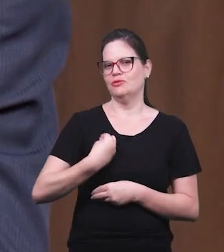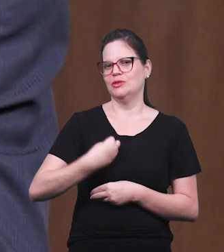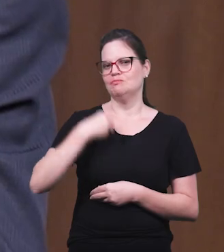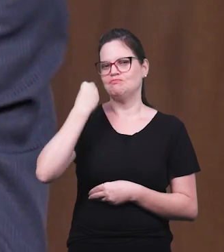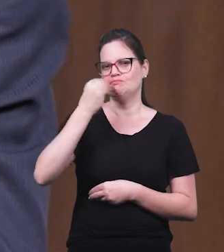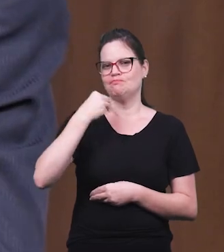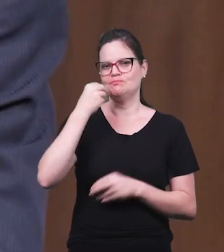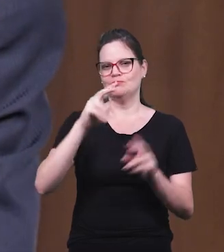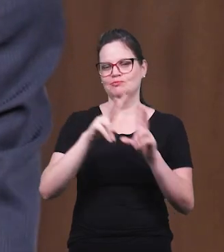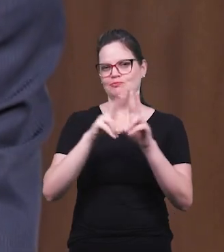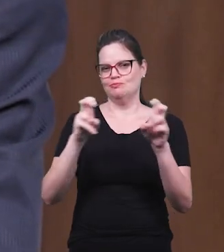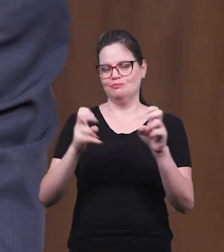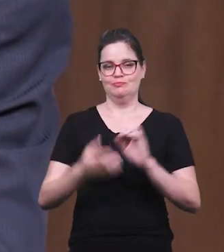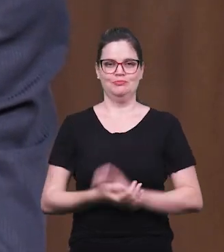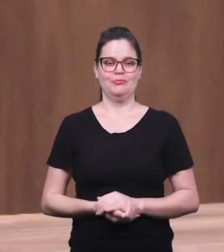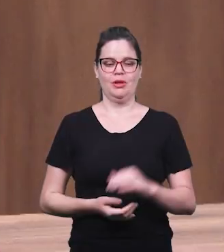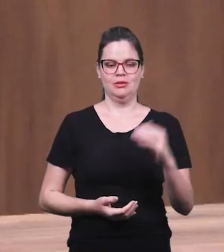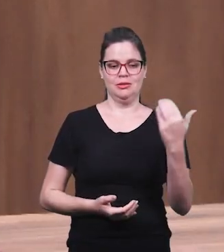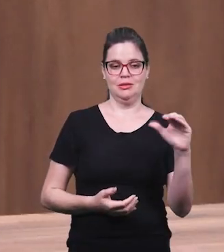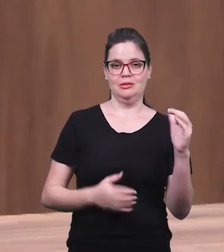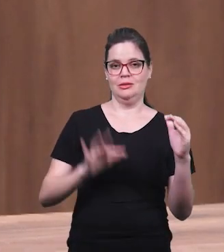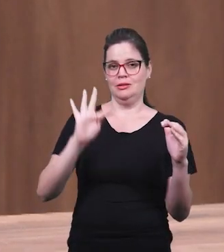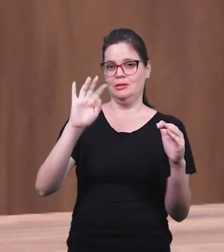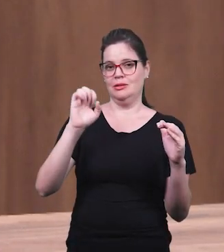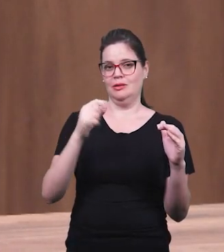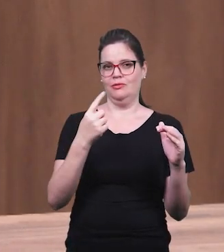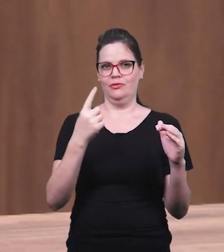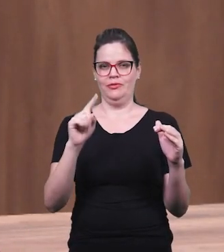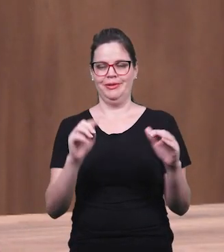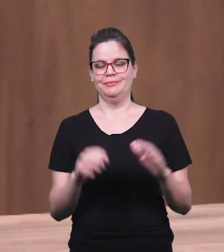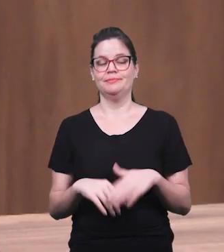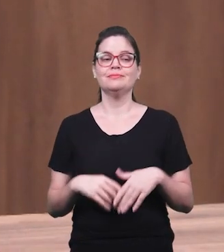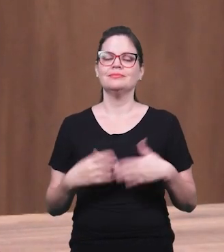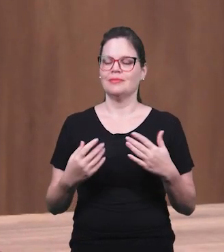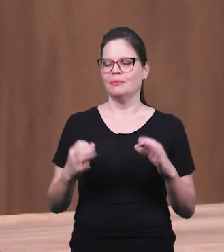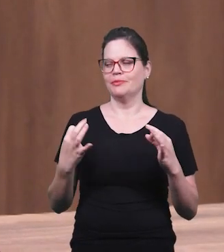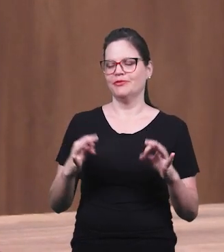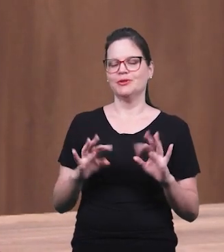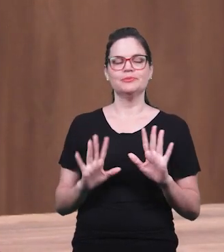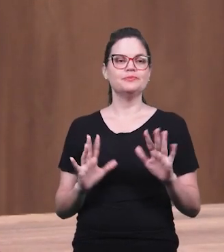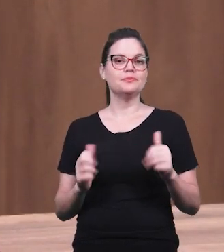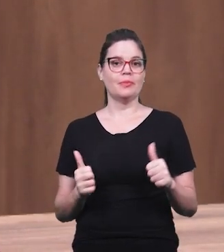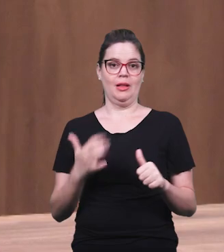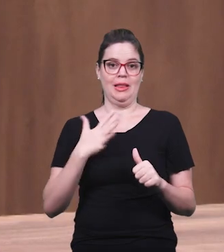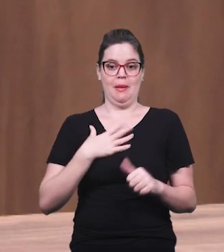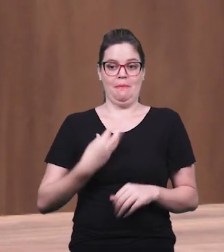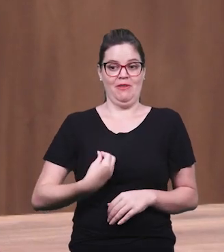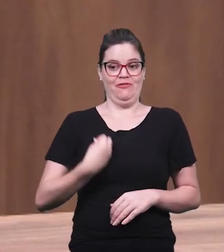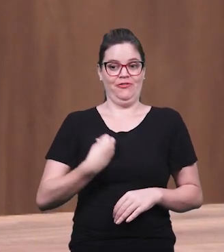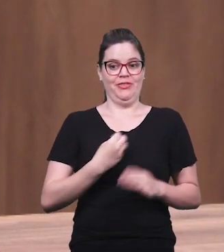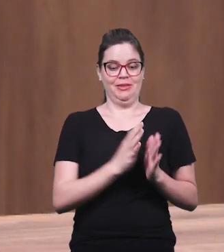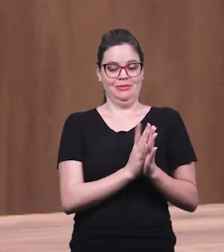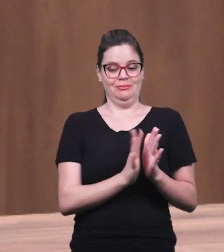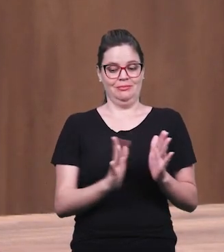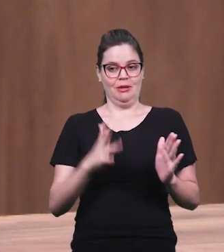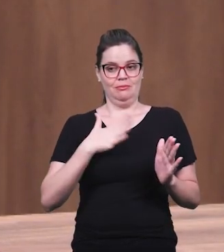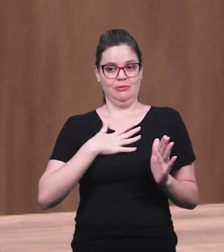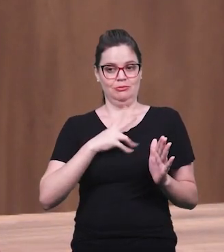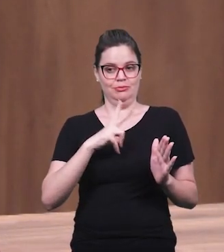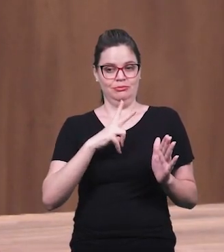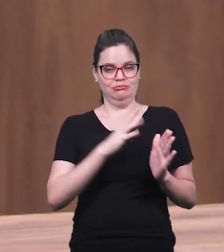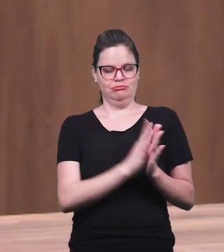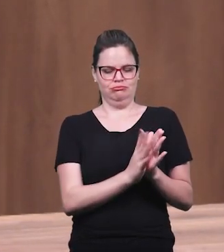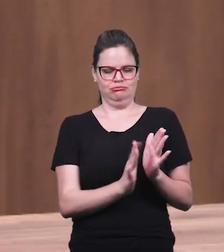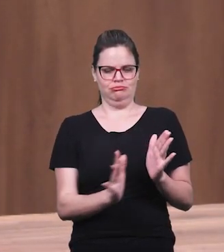a esses dois elementos? Certo. William, na minha trajetória, né,